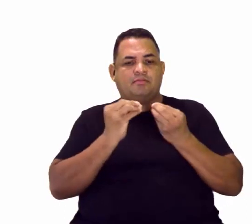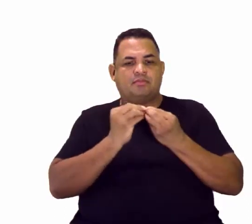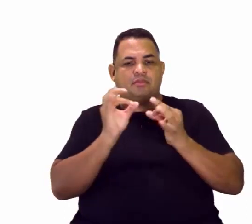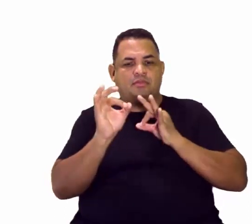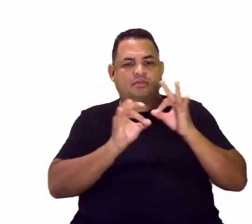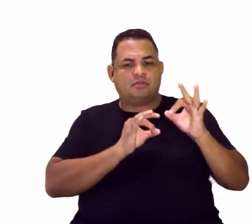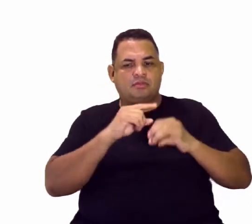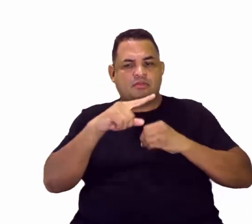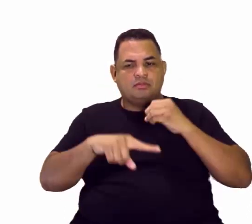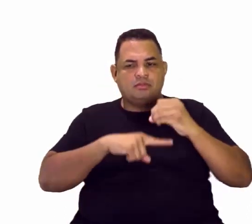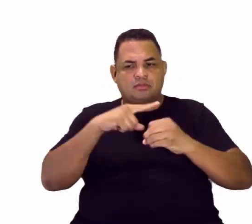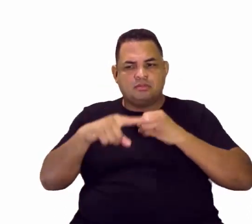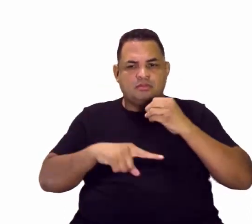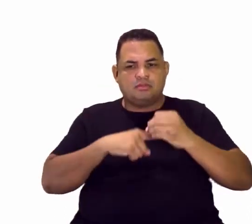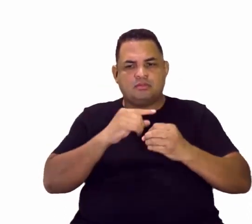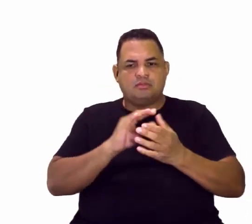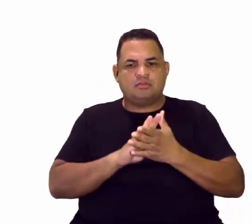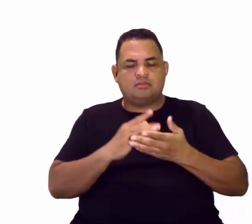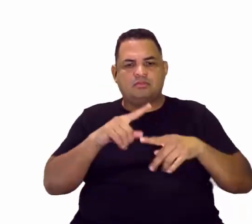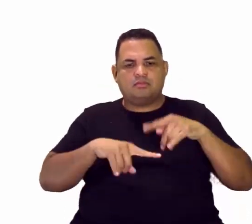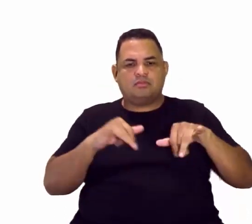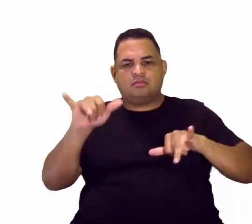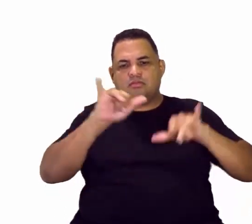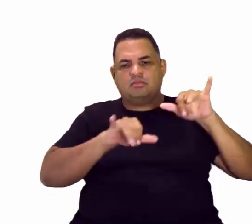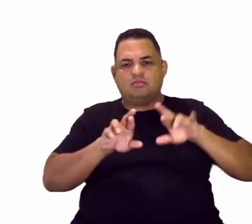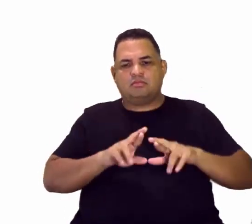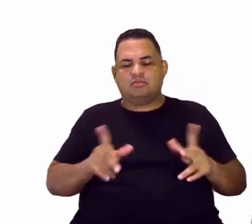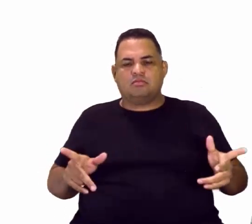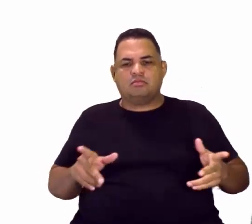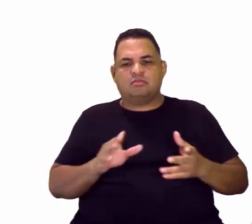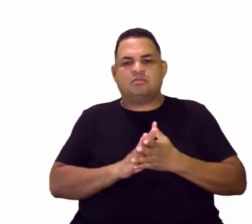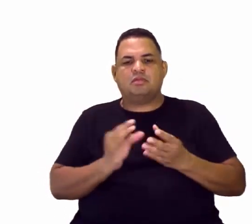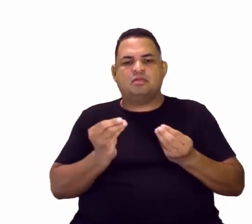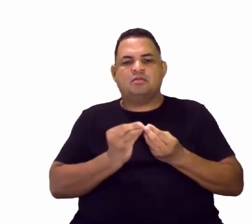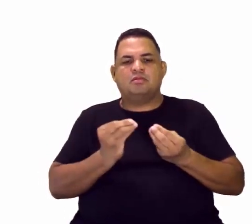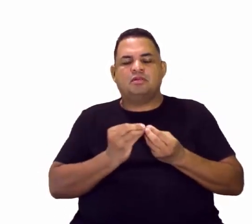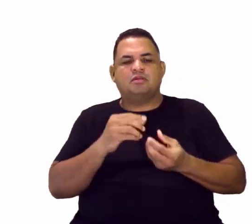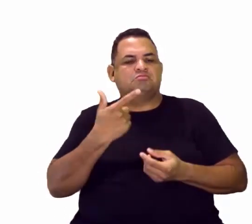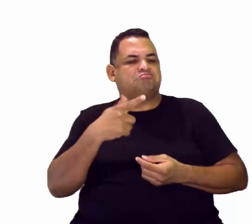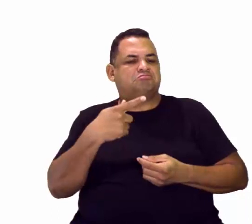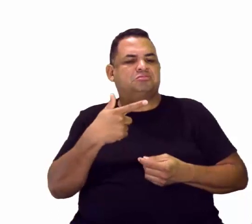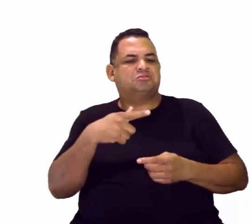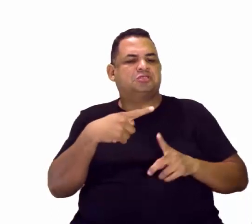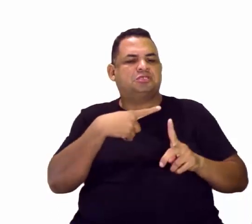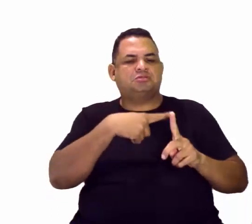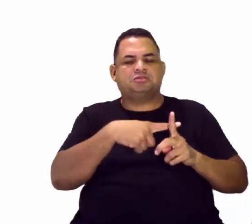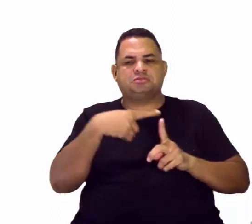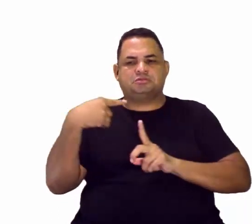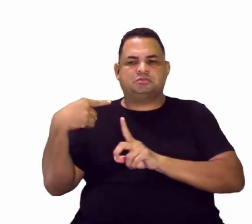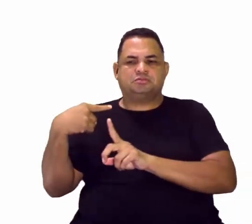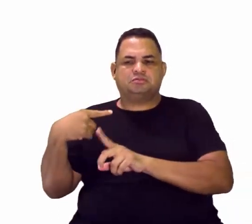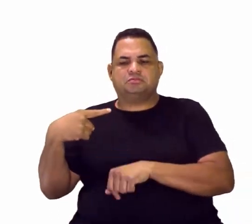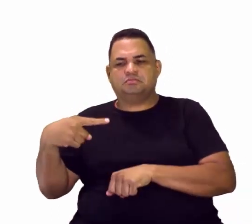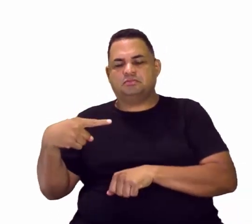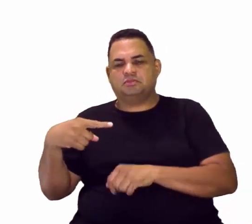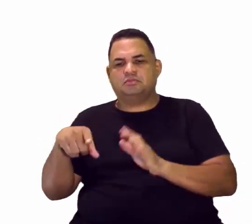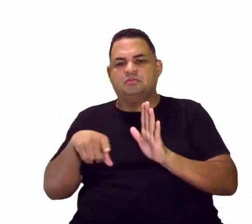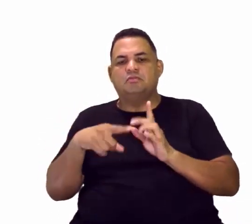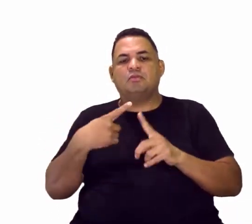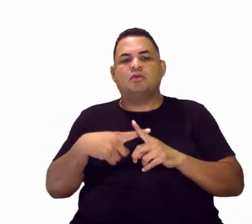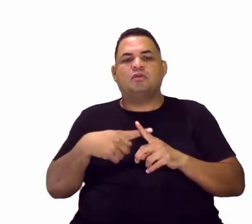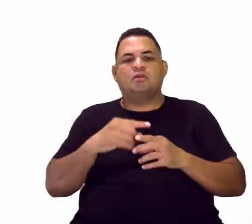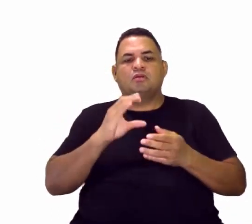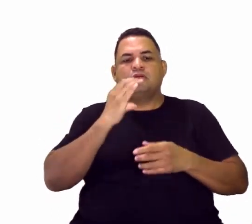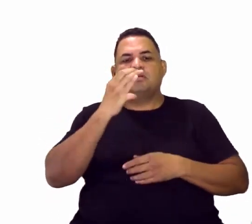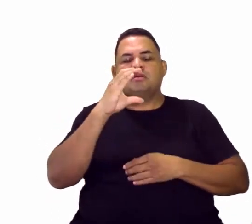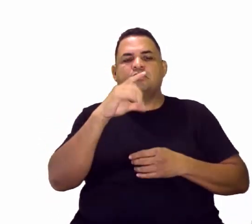ser formada por átomos de elementos químicos diferentes, ela é apolar. Por quê? Porque o carbono está com seus